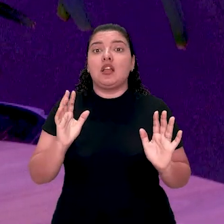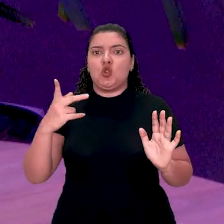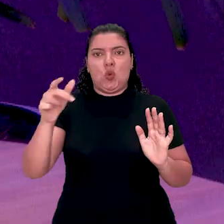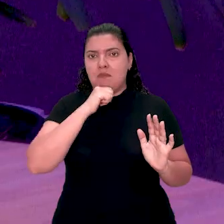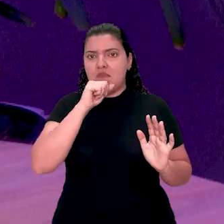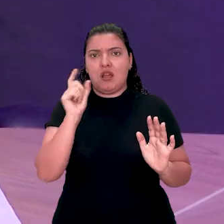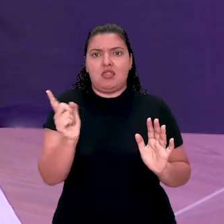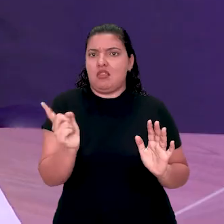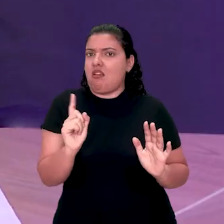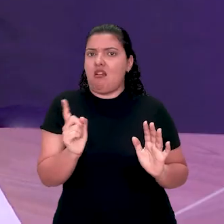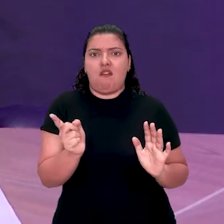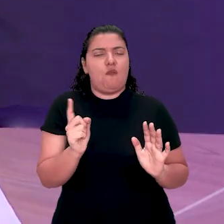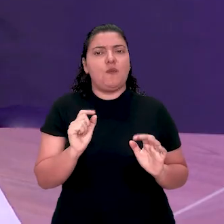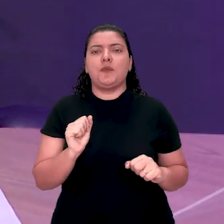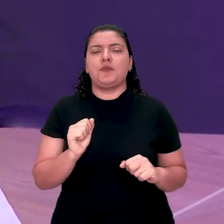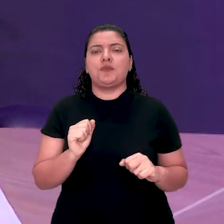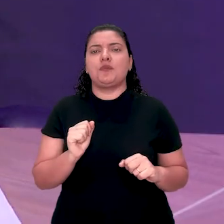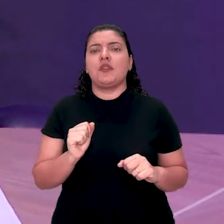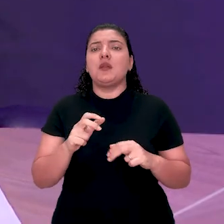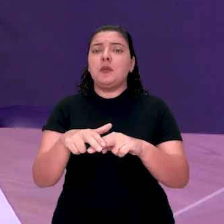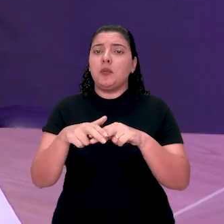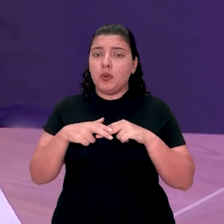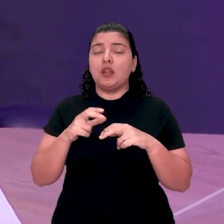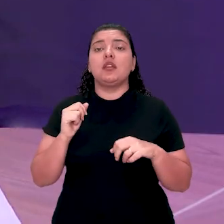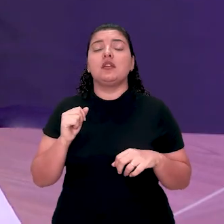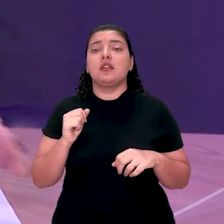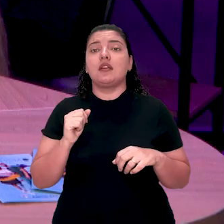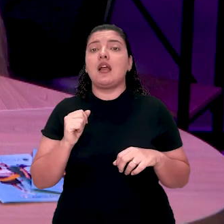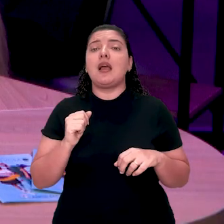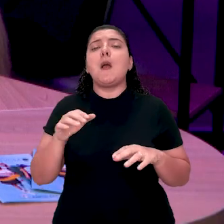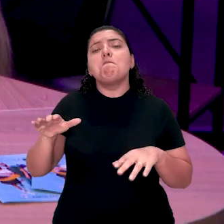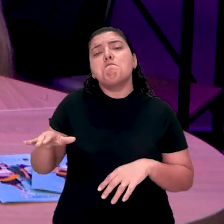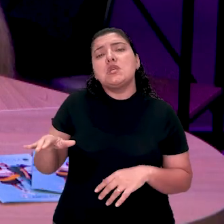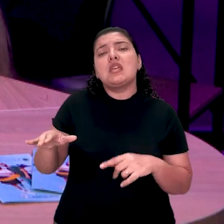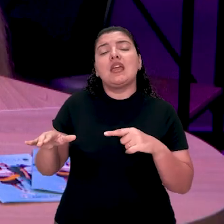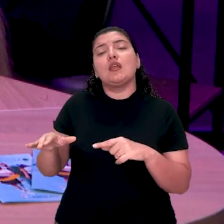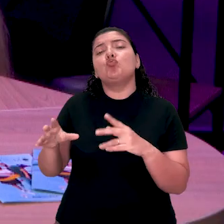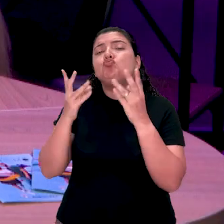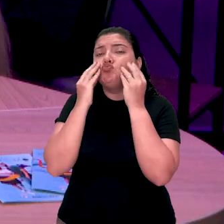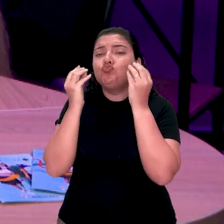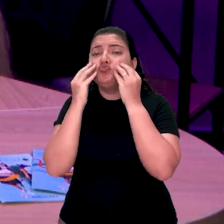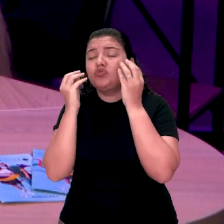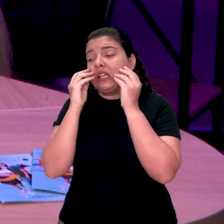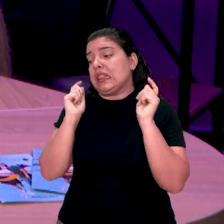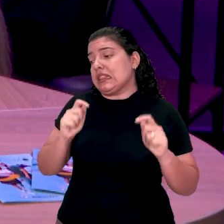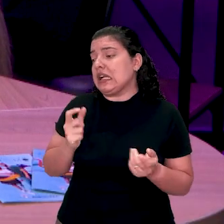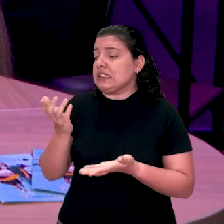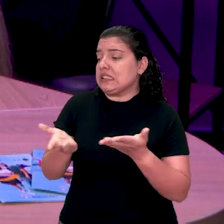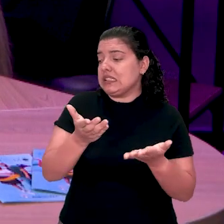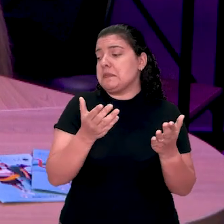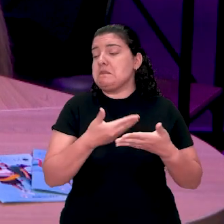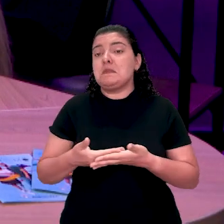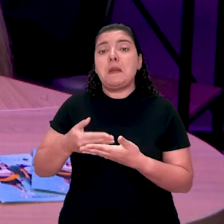não. É um bebê, é um anjo, é iluminada. E quanto mais pequenininha, é que todo mundo acha que é frufruzinho, né? Que pode tratar como se